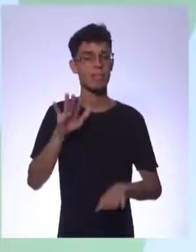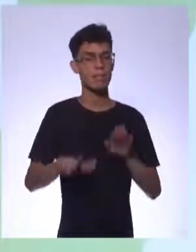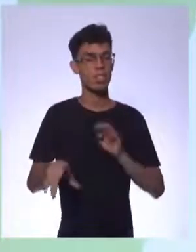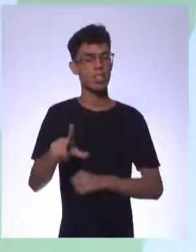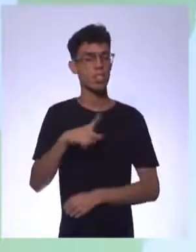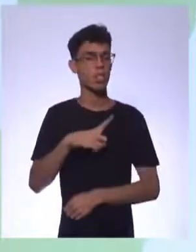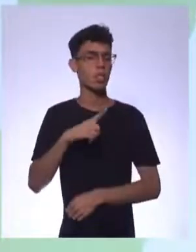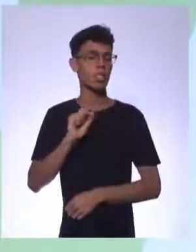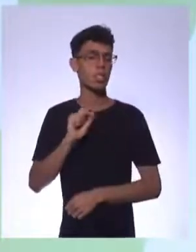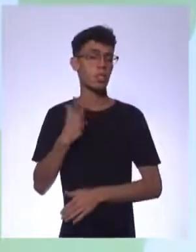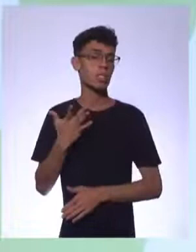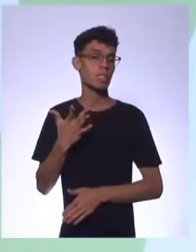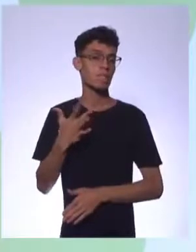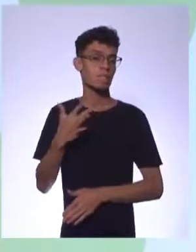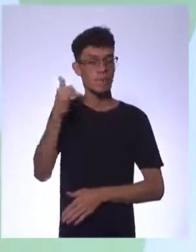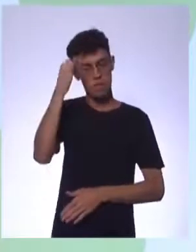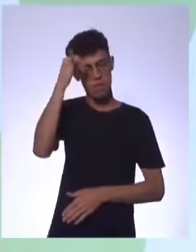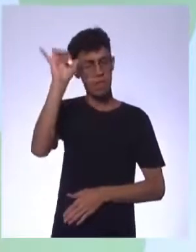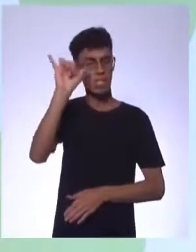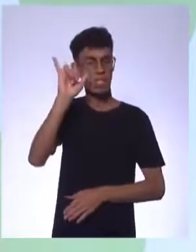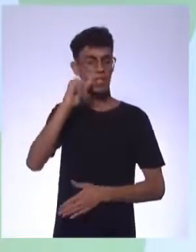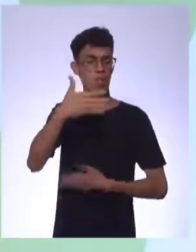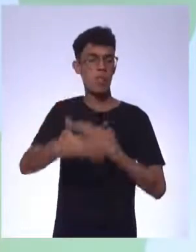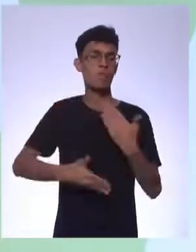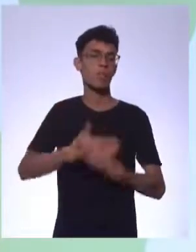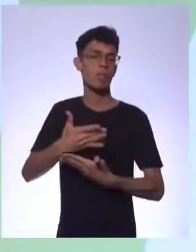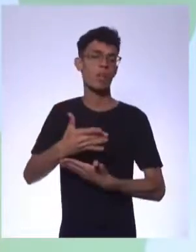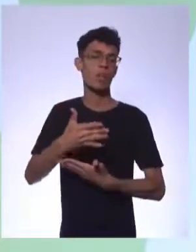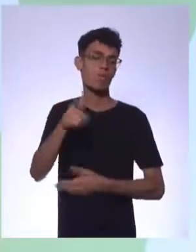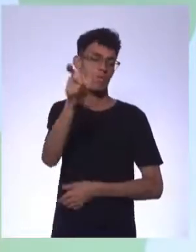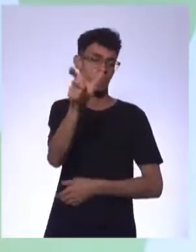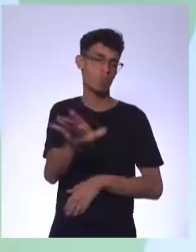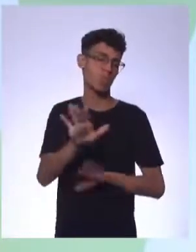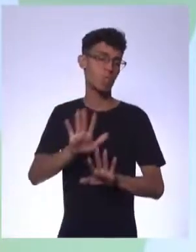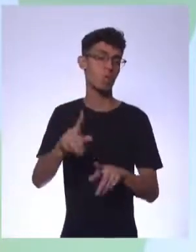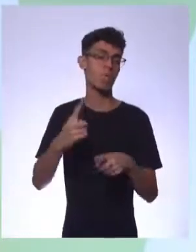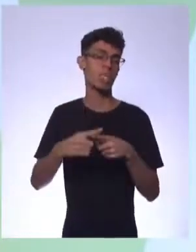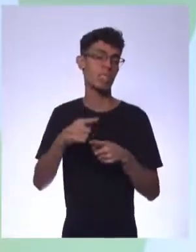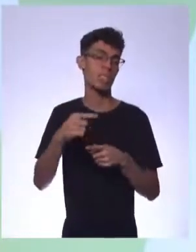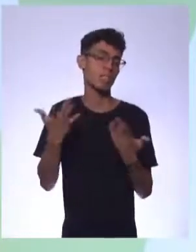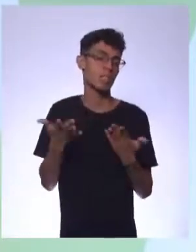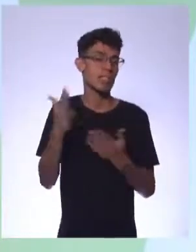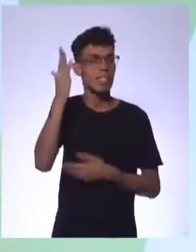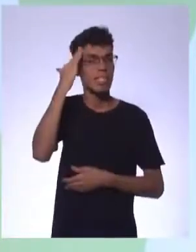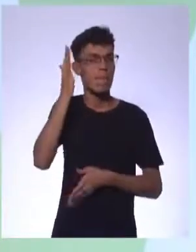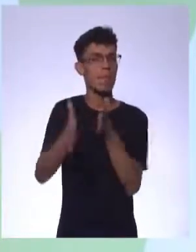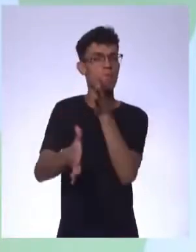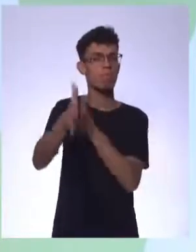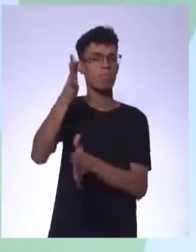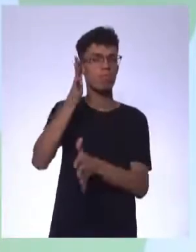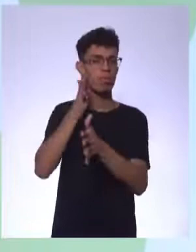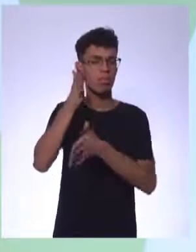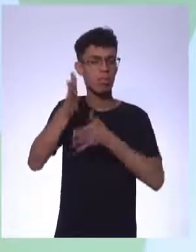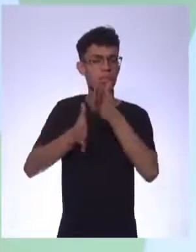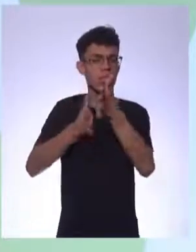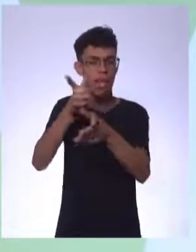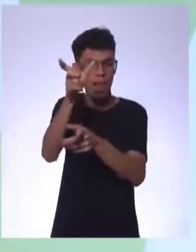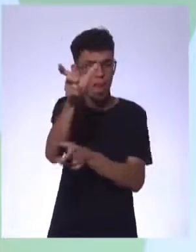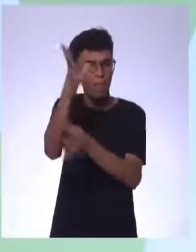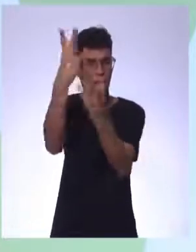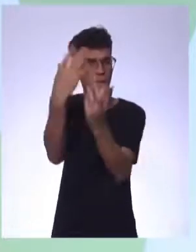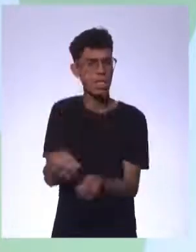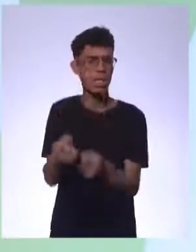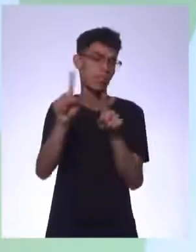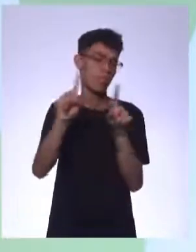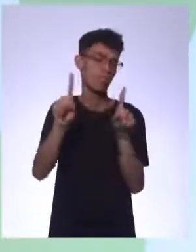gente até evita de falar com esse tipo de pessoa ou de se posicionar, porque a gente sabe que a gente não vai ser ouvido, e você nunca para, no caso, vamos supor eu, nunca paro